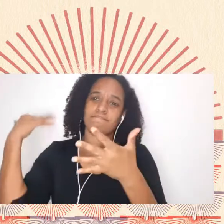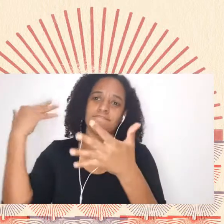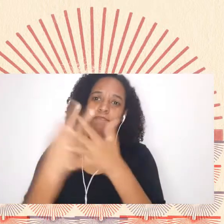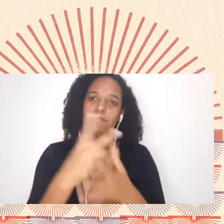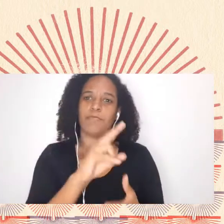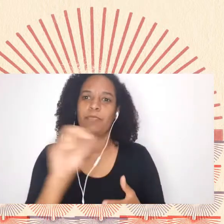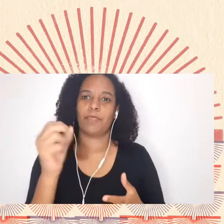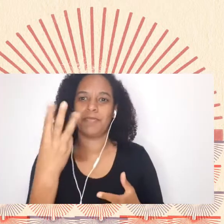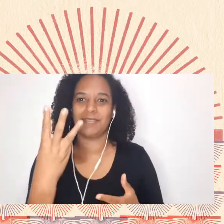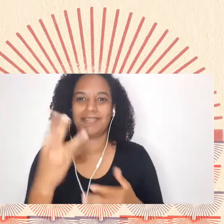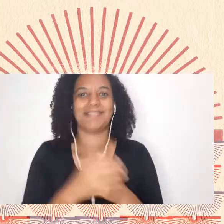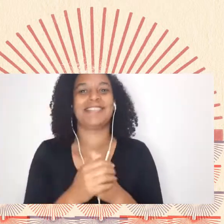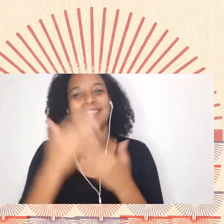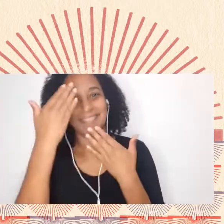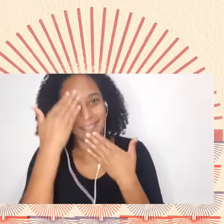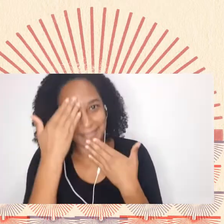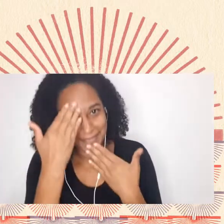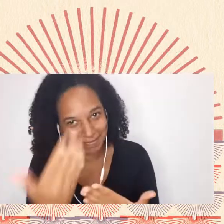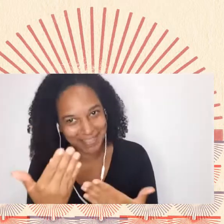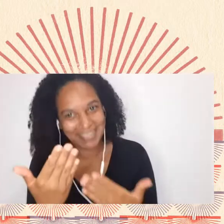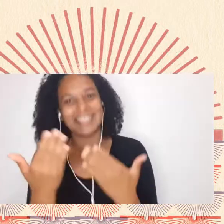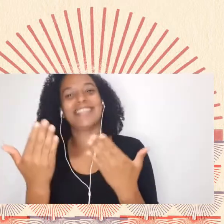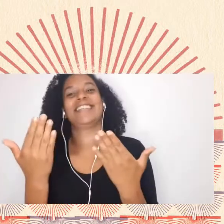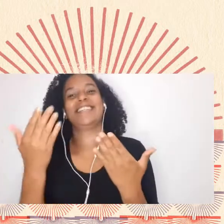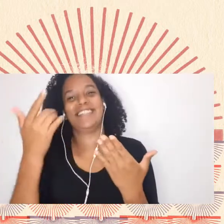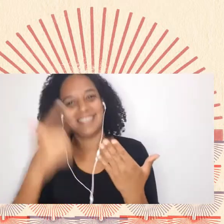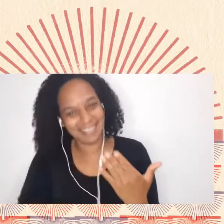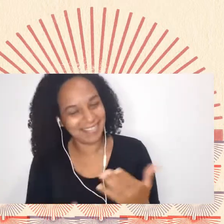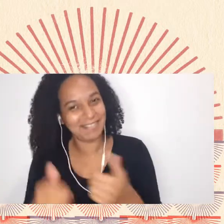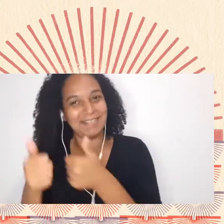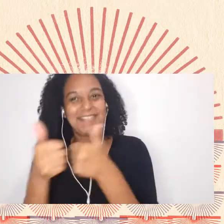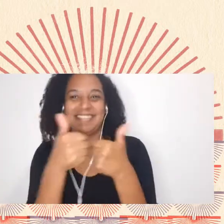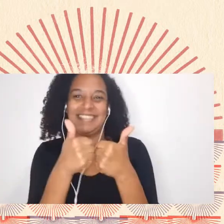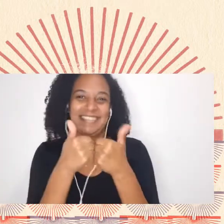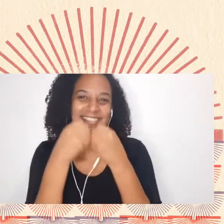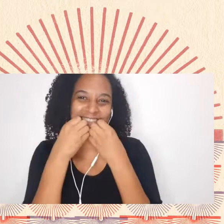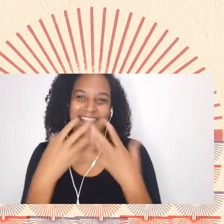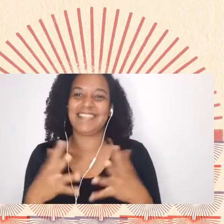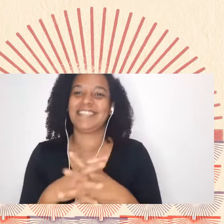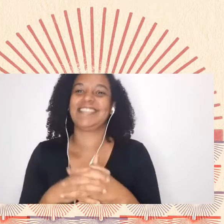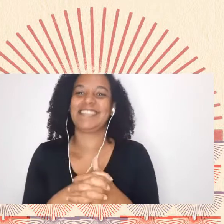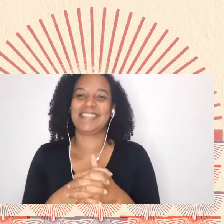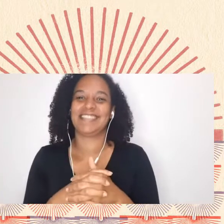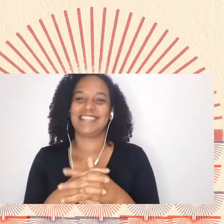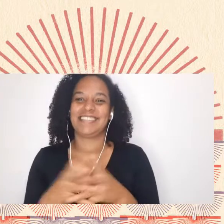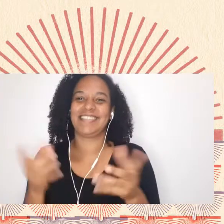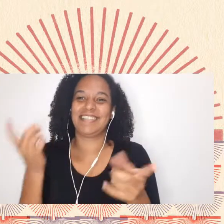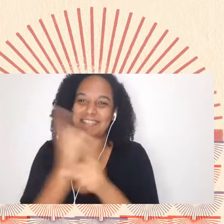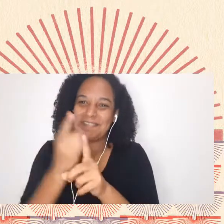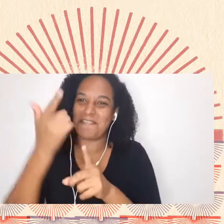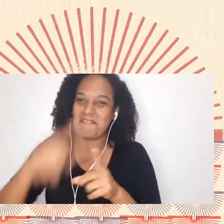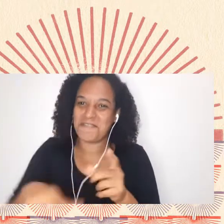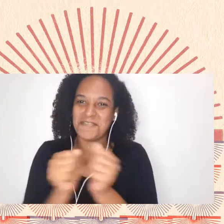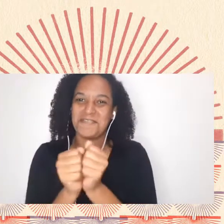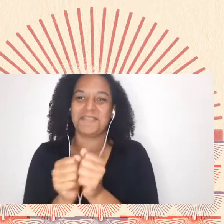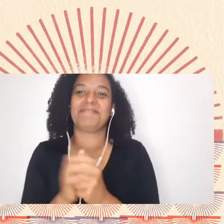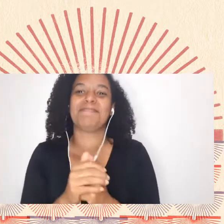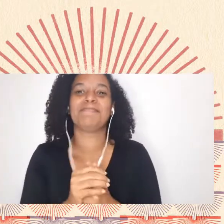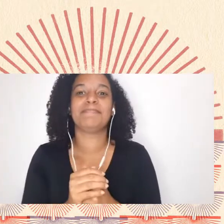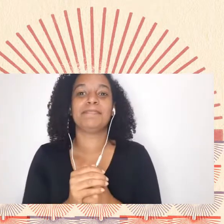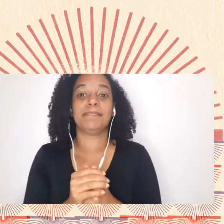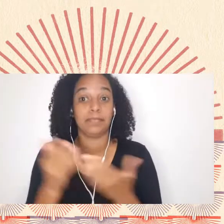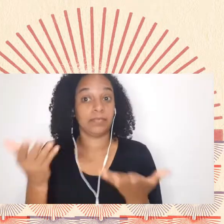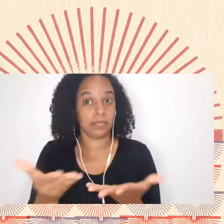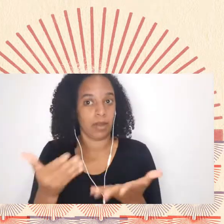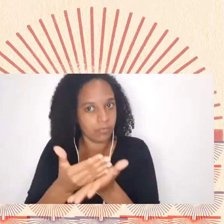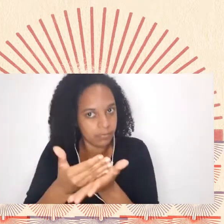2003. Dani, obrigada mais uma vez. É um prazer imenso estar aqui com você. Vamos dar